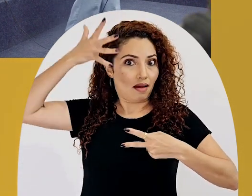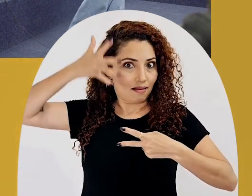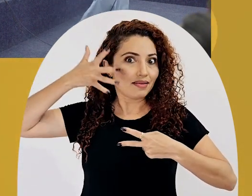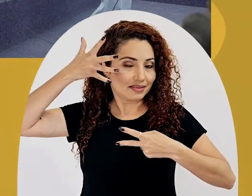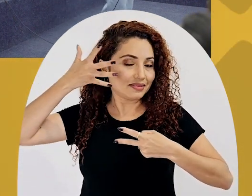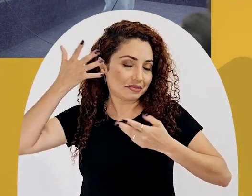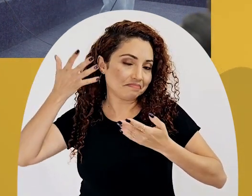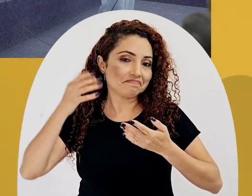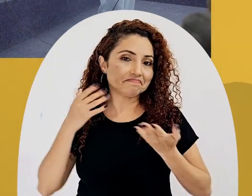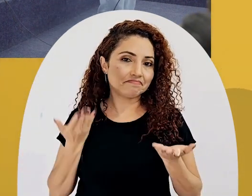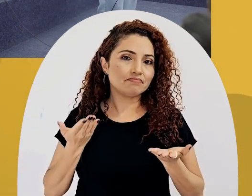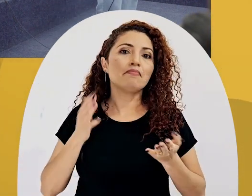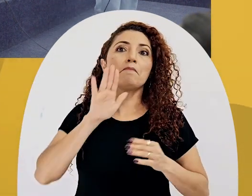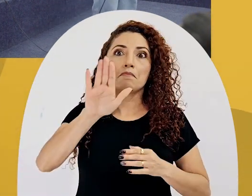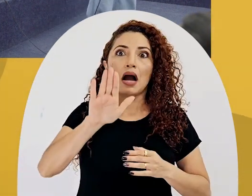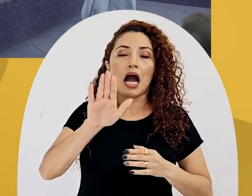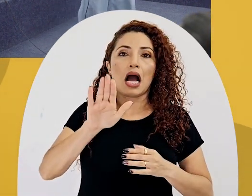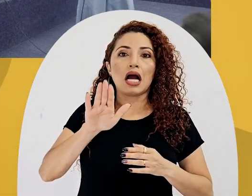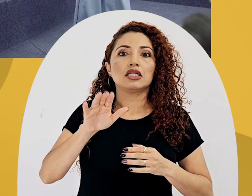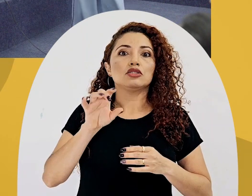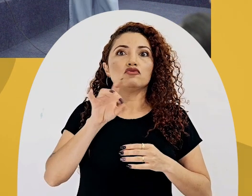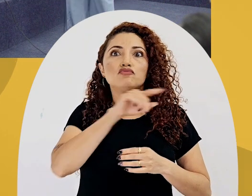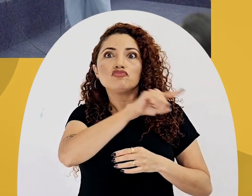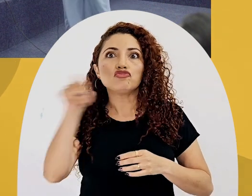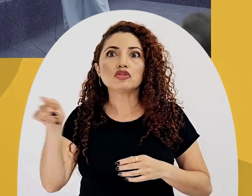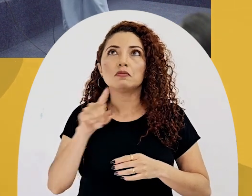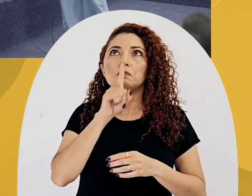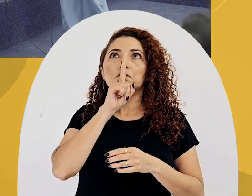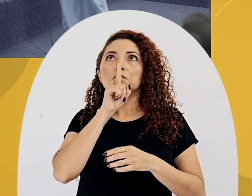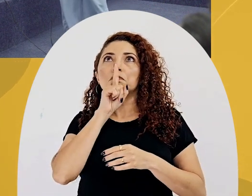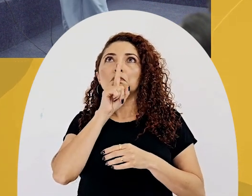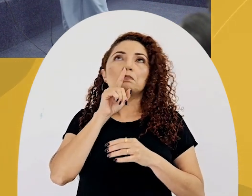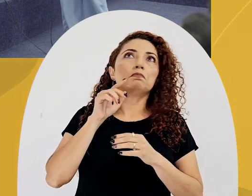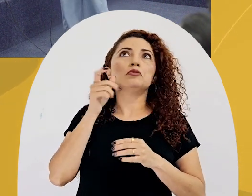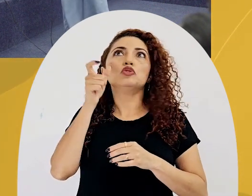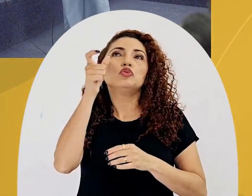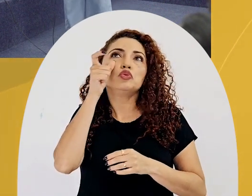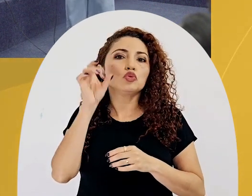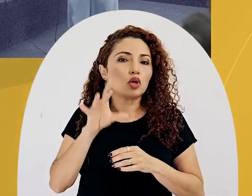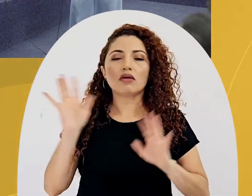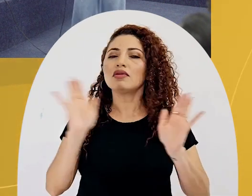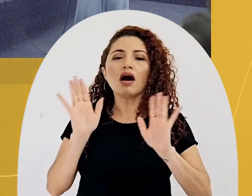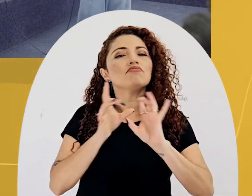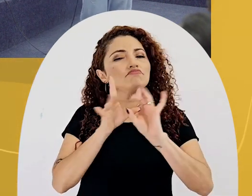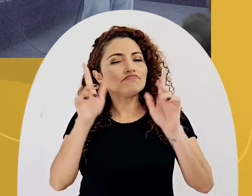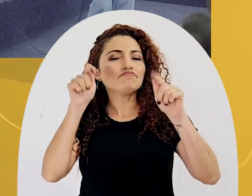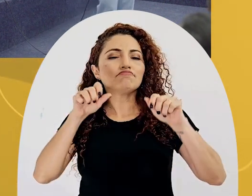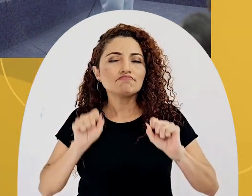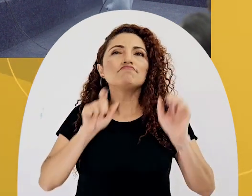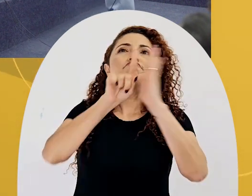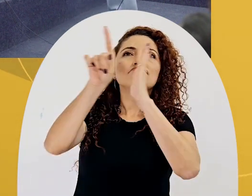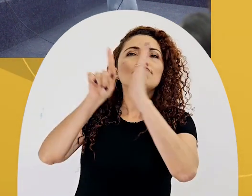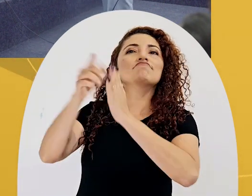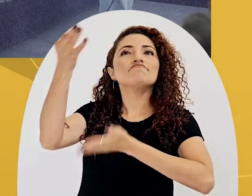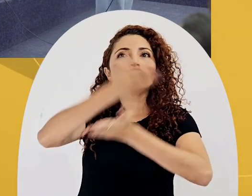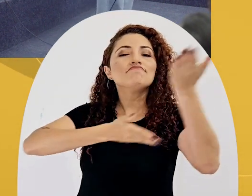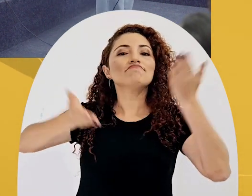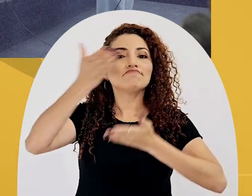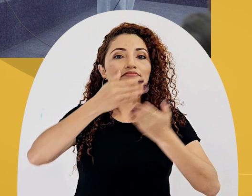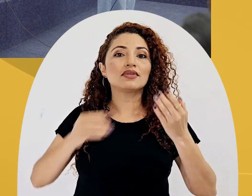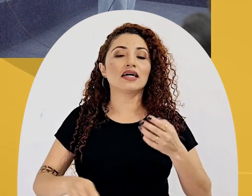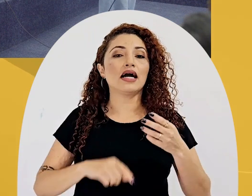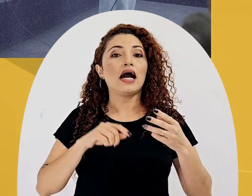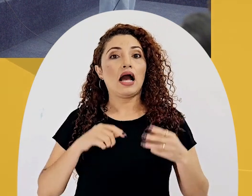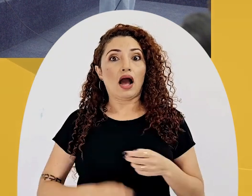como eu falei, sempre à vontade, né, para vocês fazerem perguntas e tirarem dúvidas. E a gente encerra esse ciclo de conversa